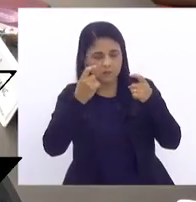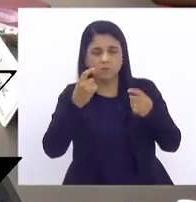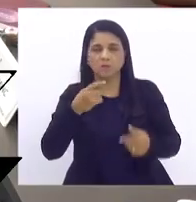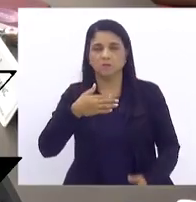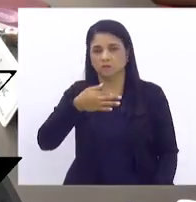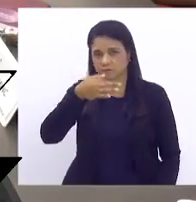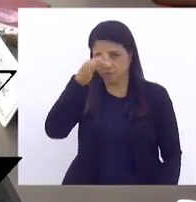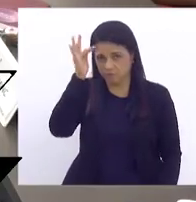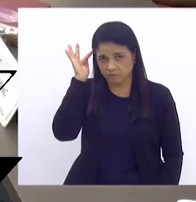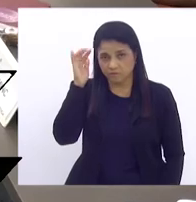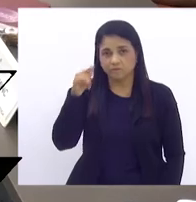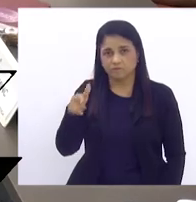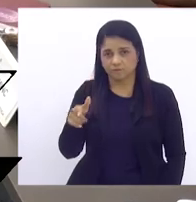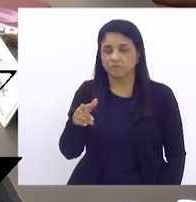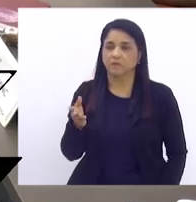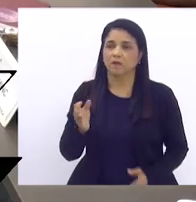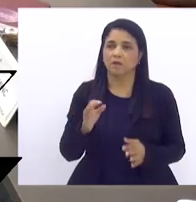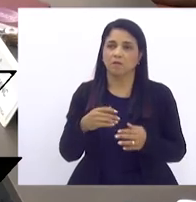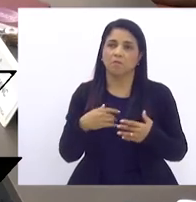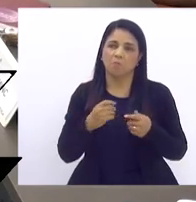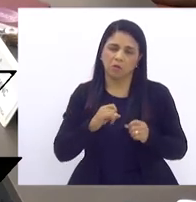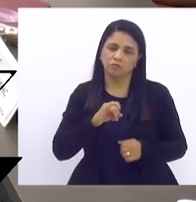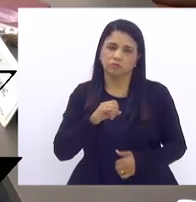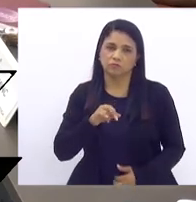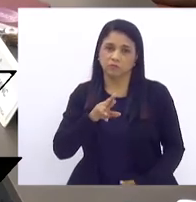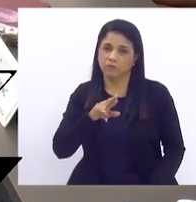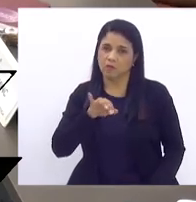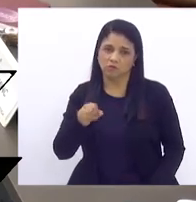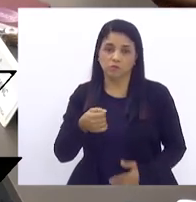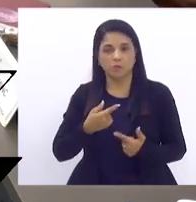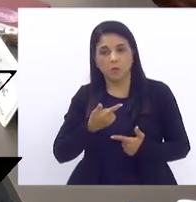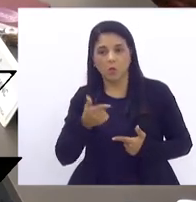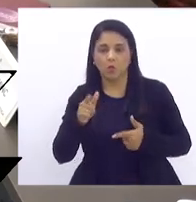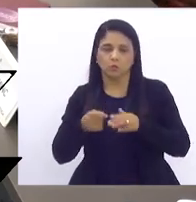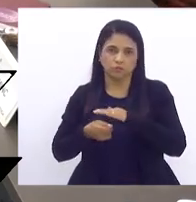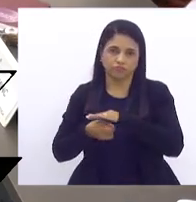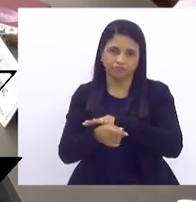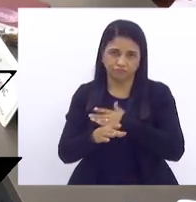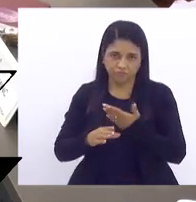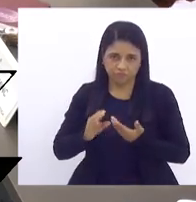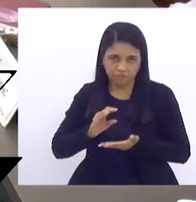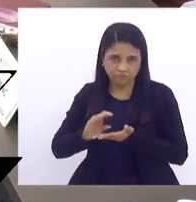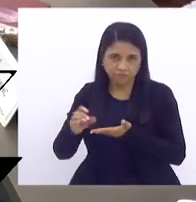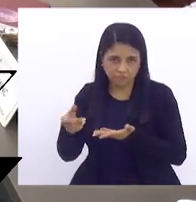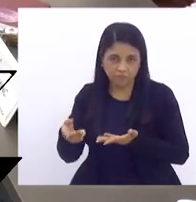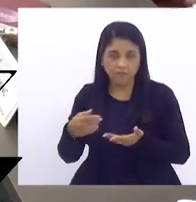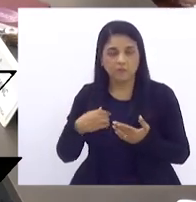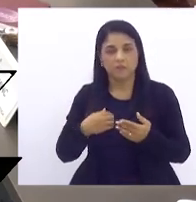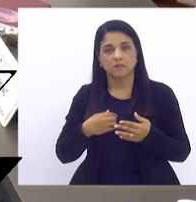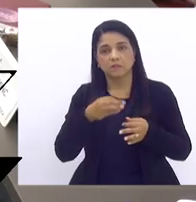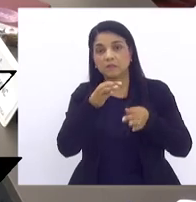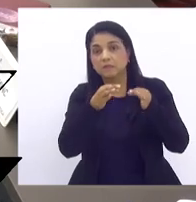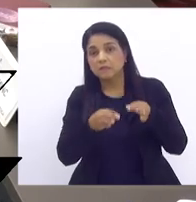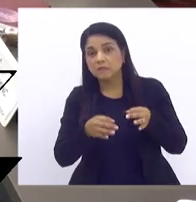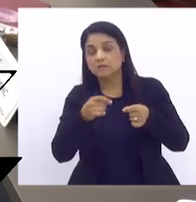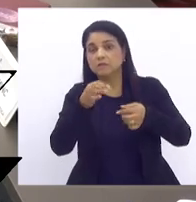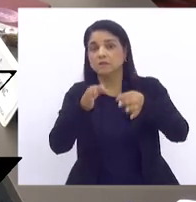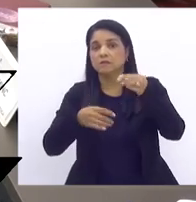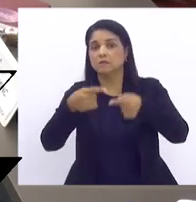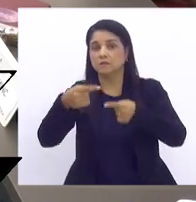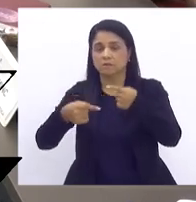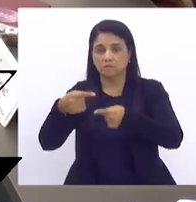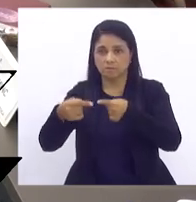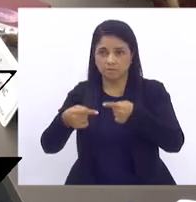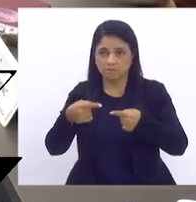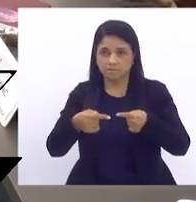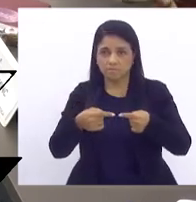o FUSP-RJ. Pode ser para outro fundo, a destinação. Mas a questão é a discussão da legalidade.